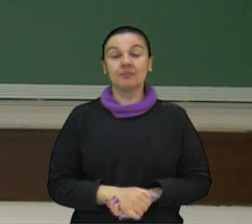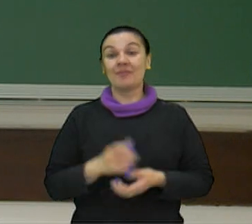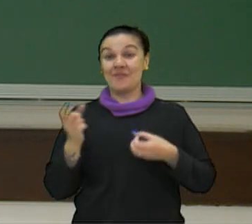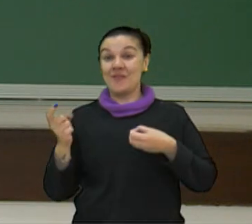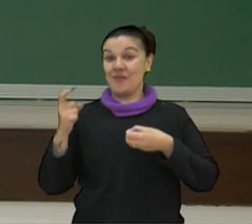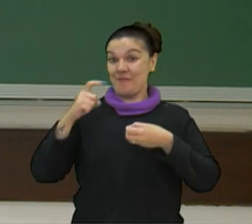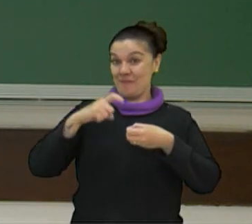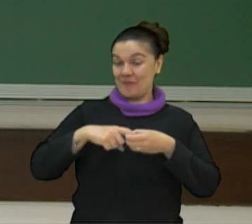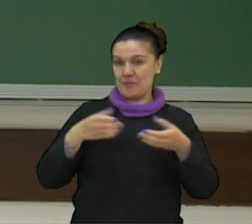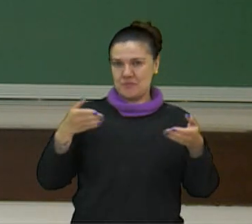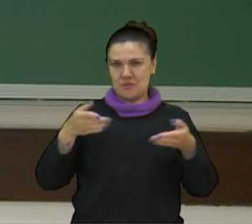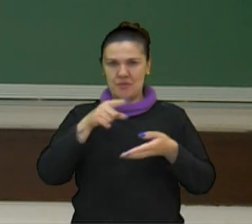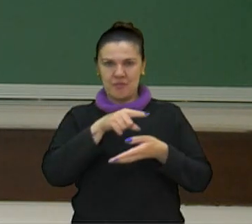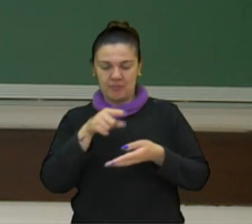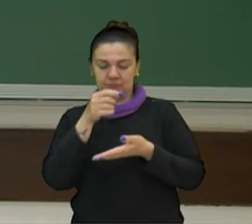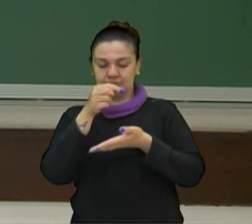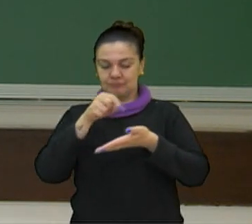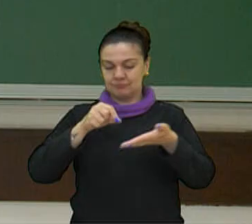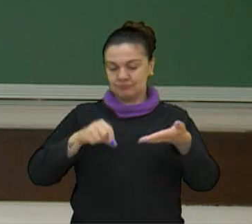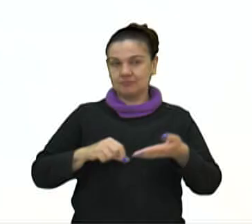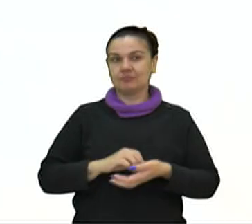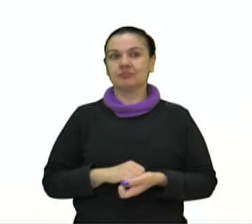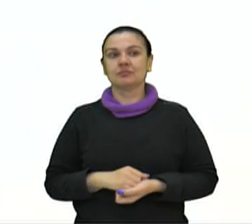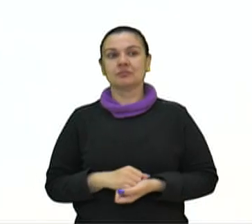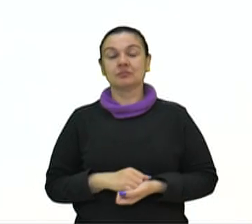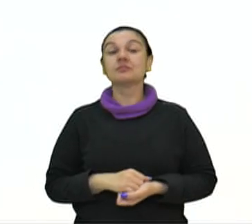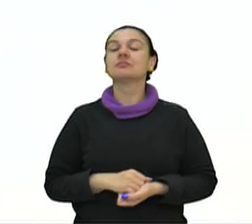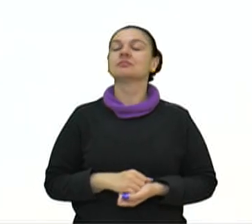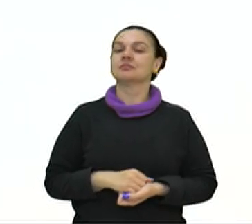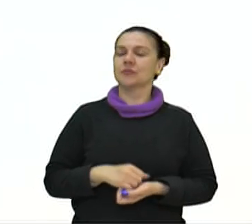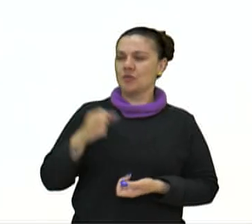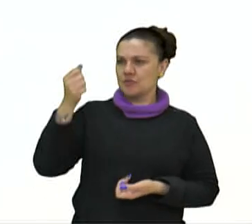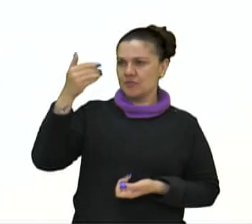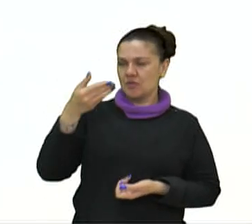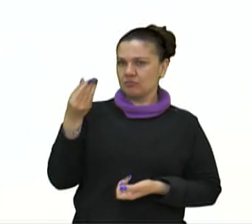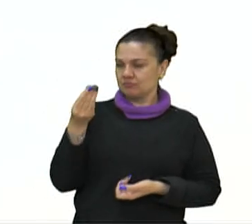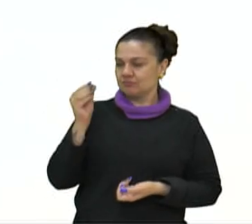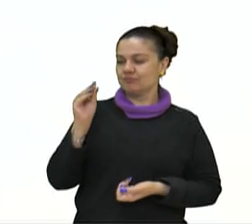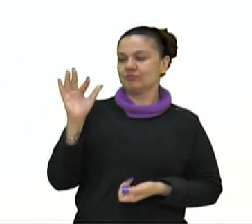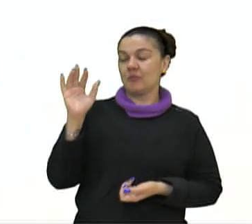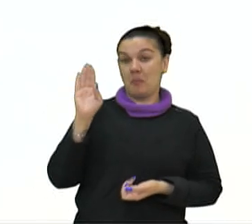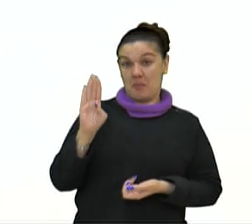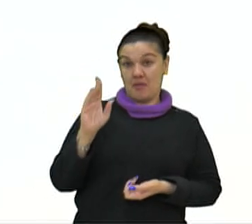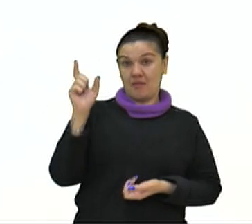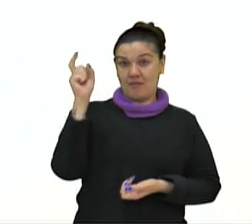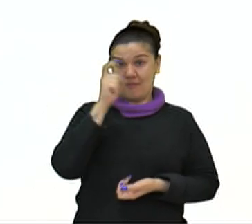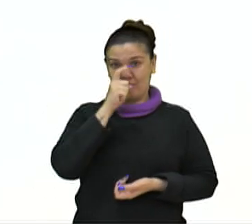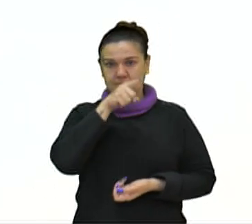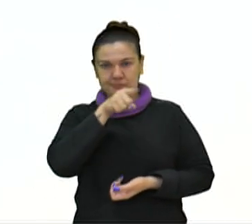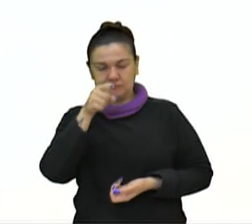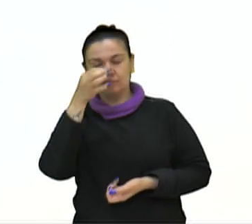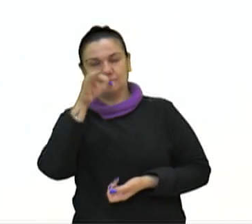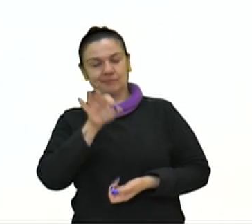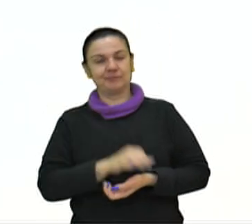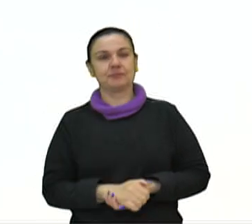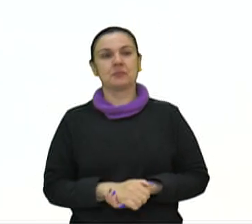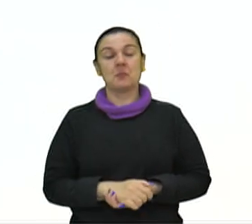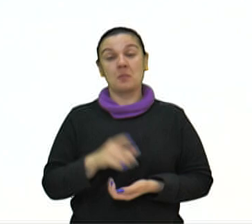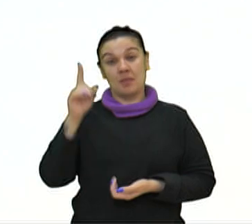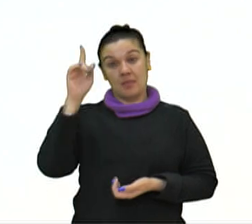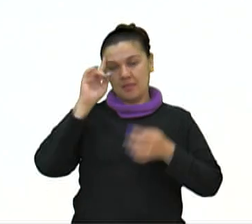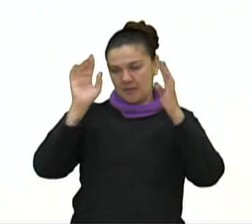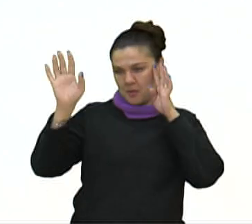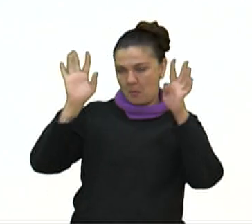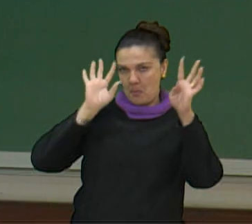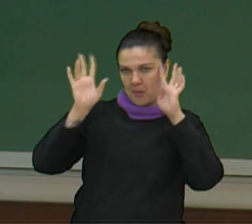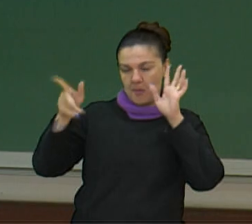Estamos de volta, vamos para a correção. Então, se você marcou a alternativa B, você acertou. No pensamento de